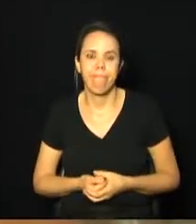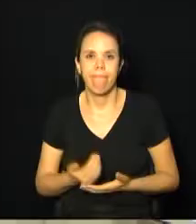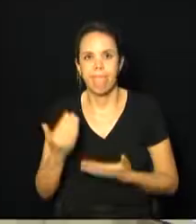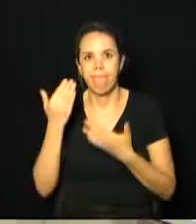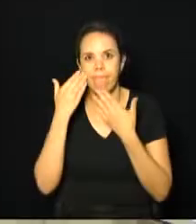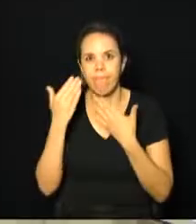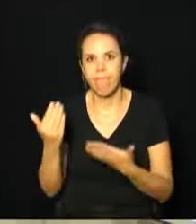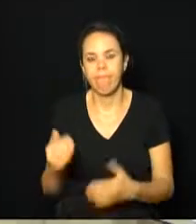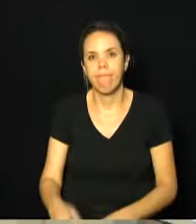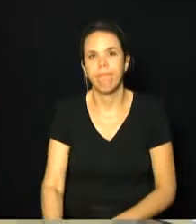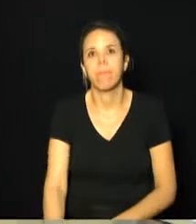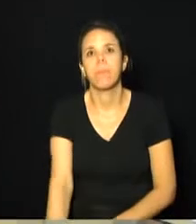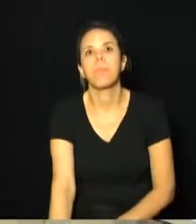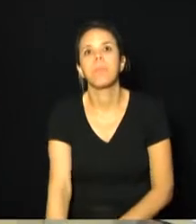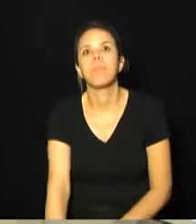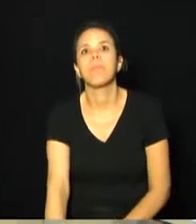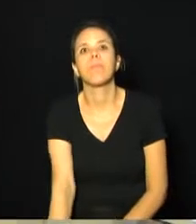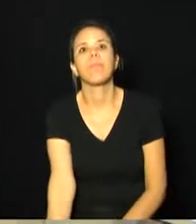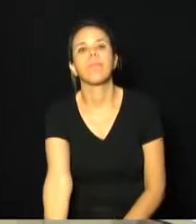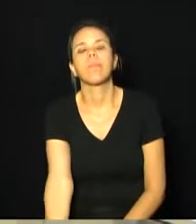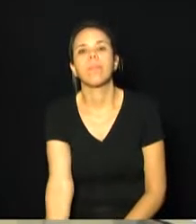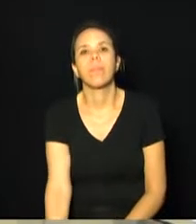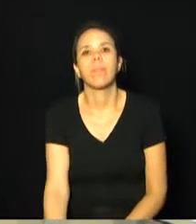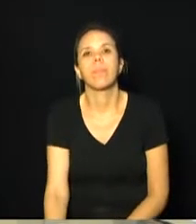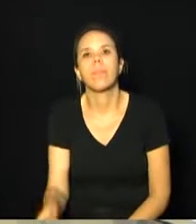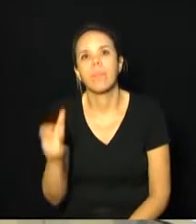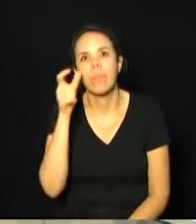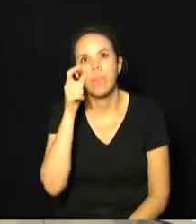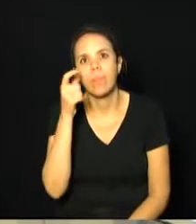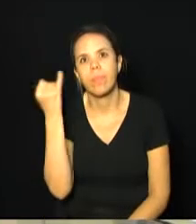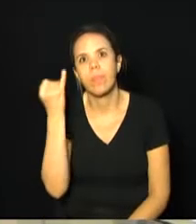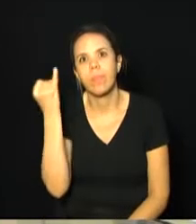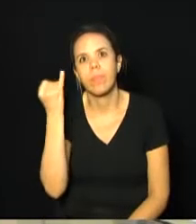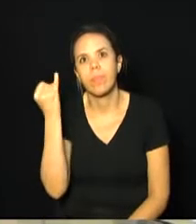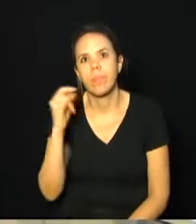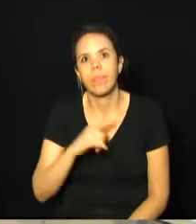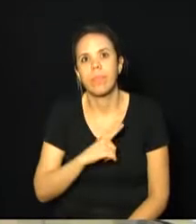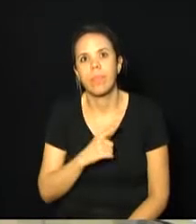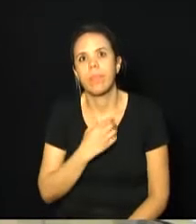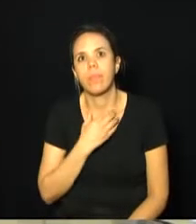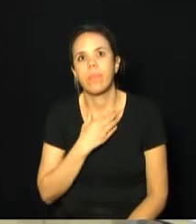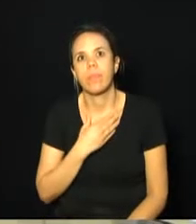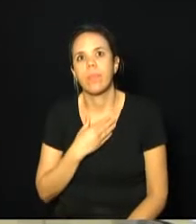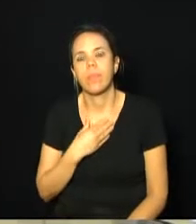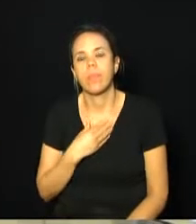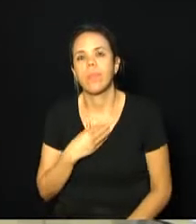Obrigada, Sônia. Ouvindo a Sônia, a gente vê a importância de ter